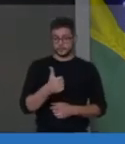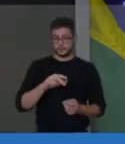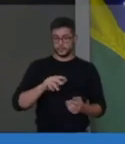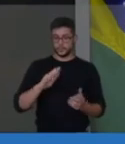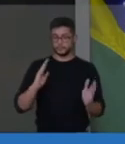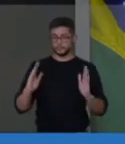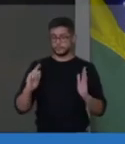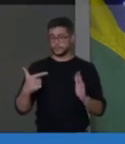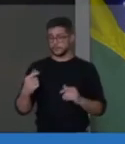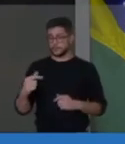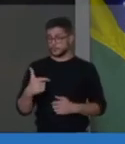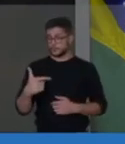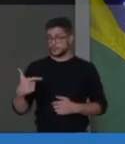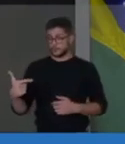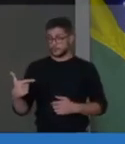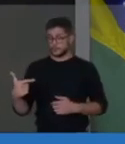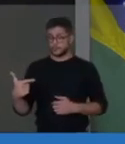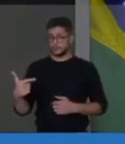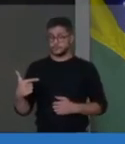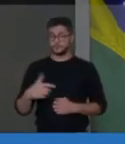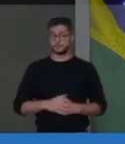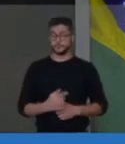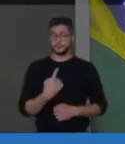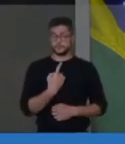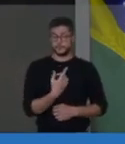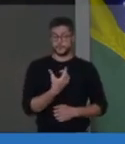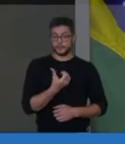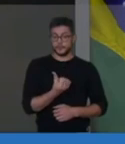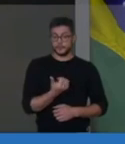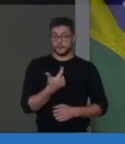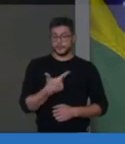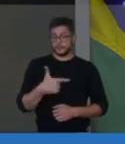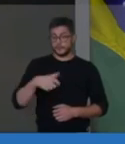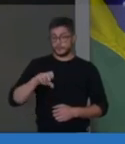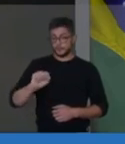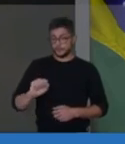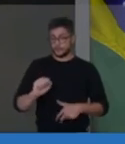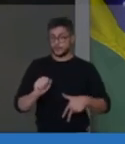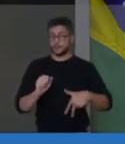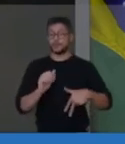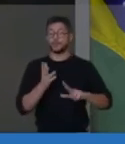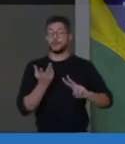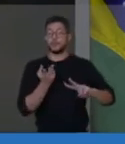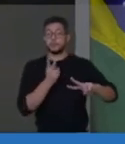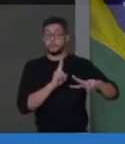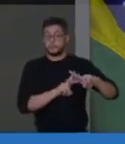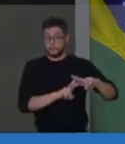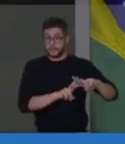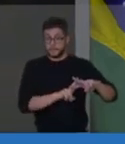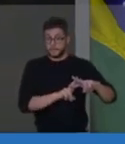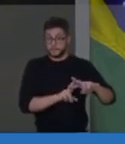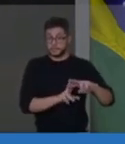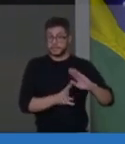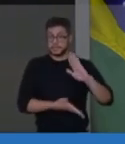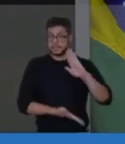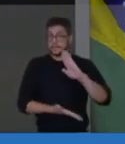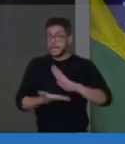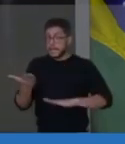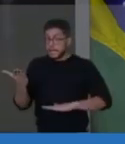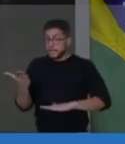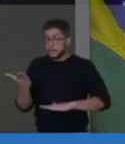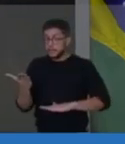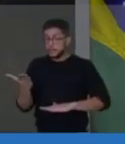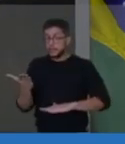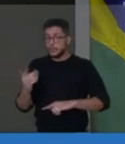1.628 presos que deixaram as penitenciárias do Estado de São Paulo durante a chamada saída temporária de fim de ano não